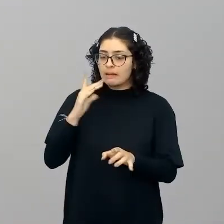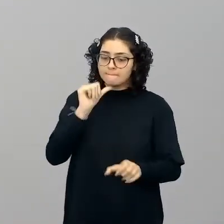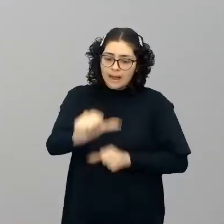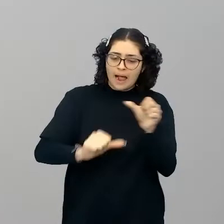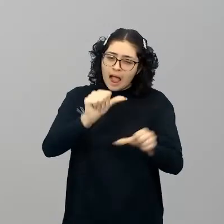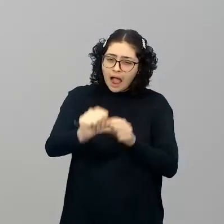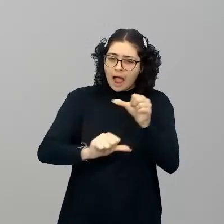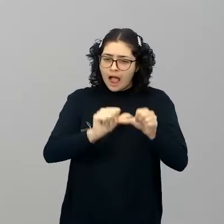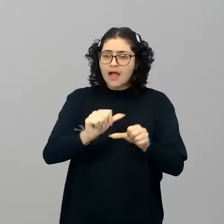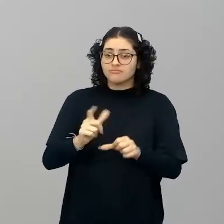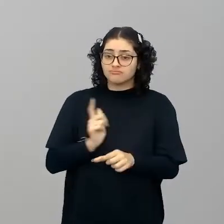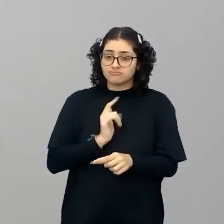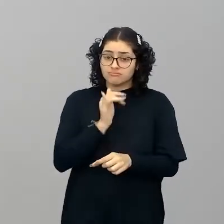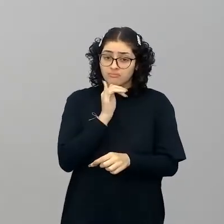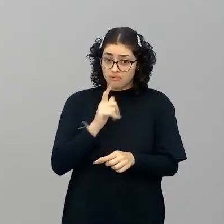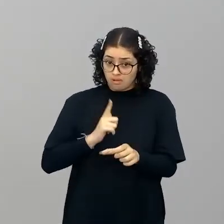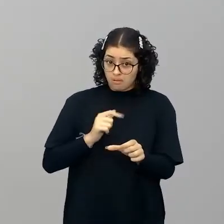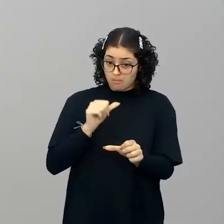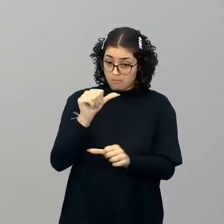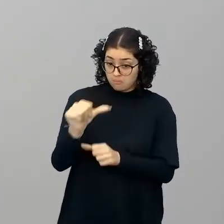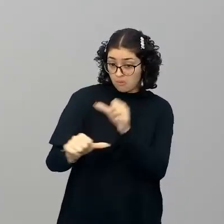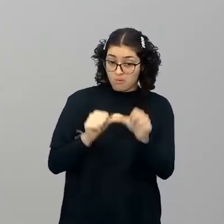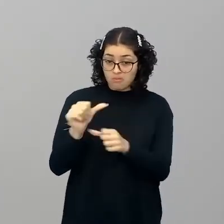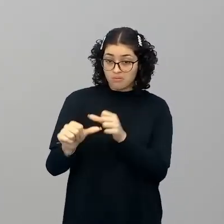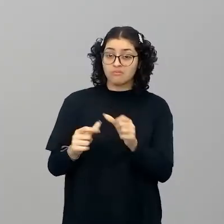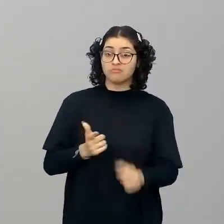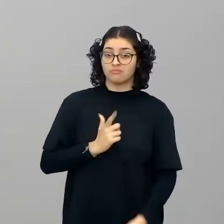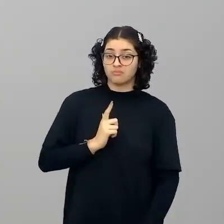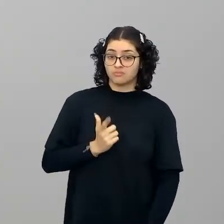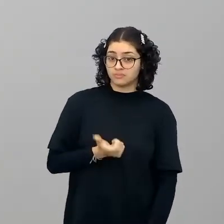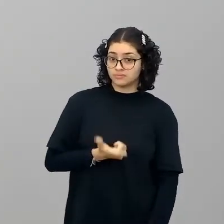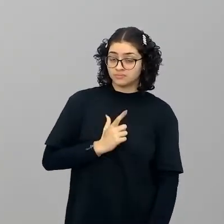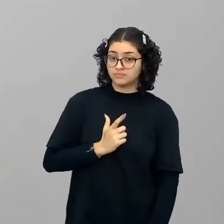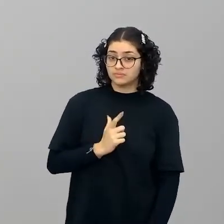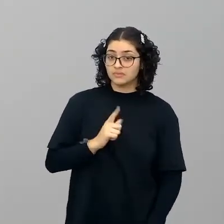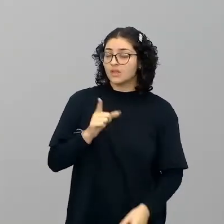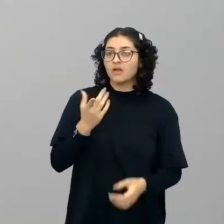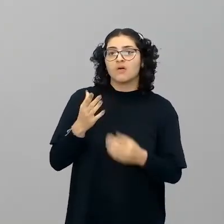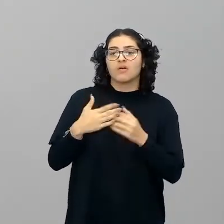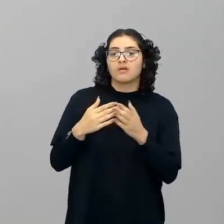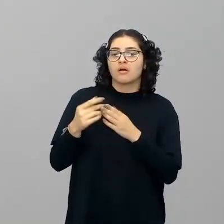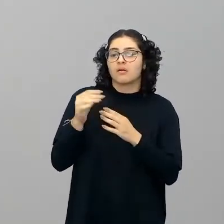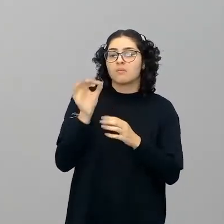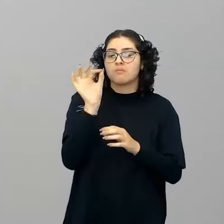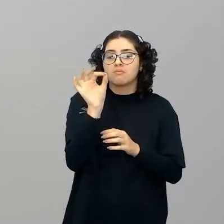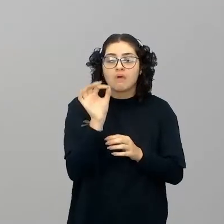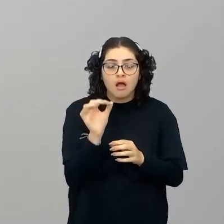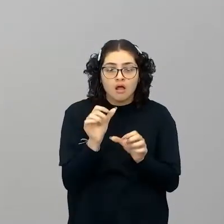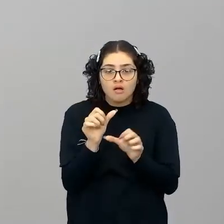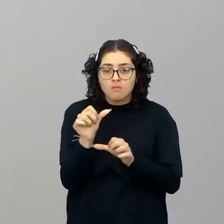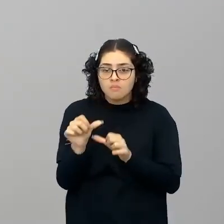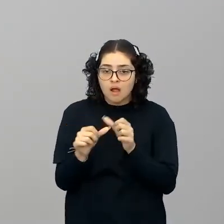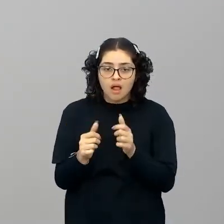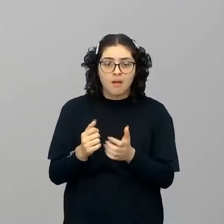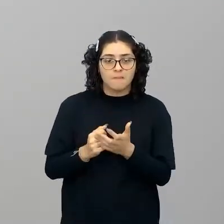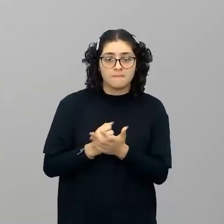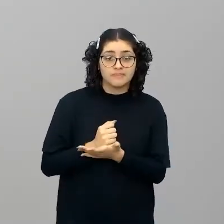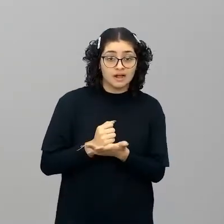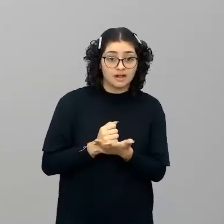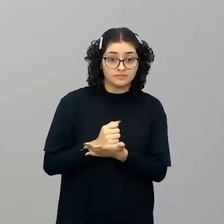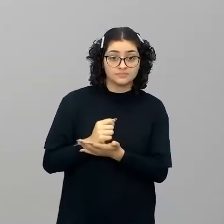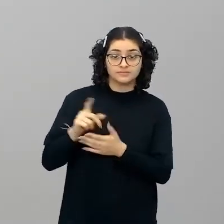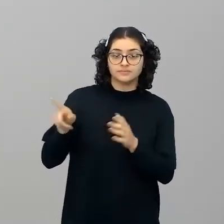uma mutação, uma alteração em alguma partezinha, em alguma base